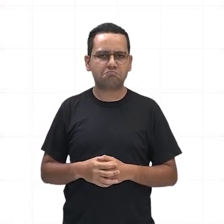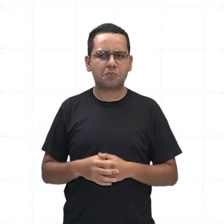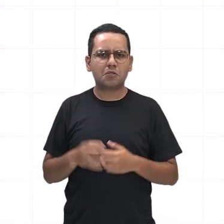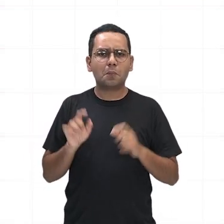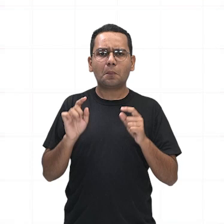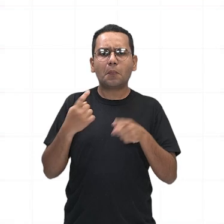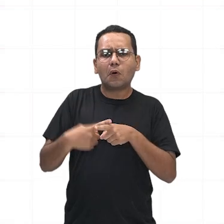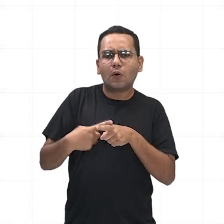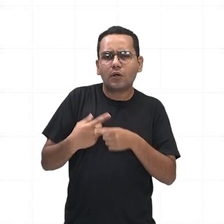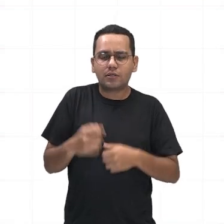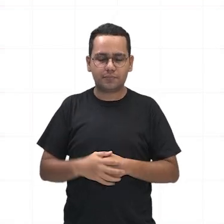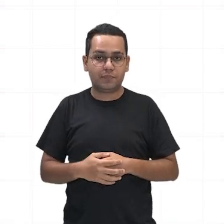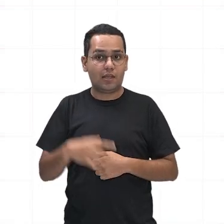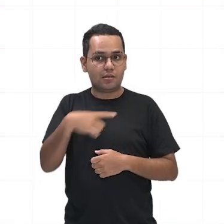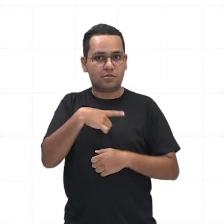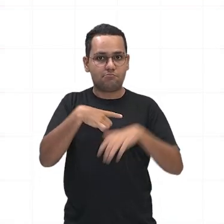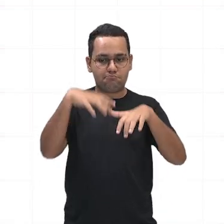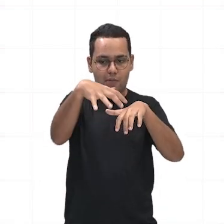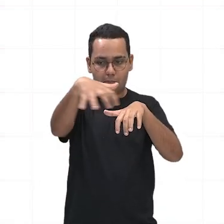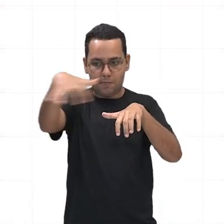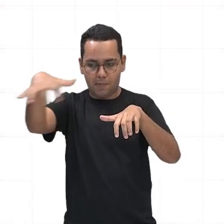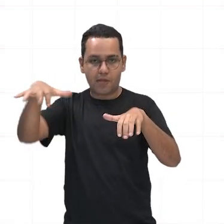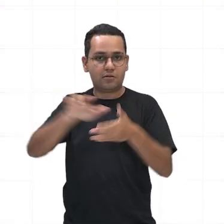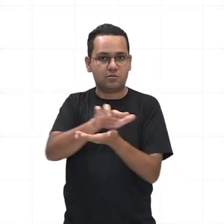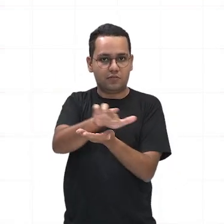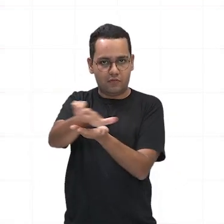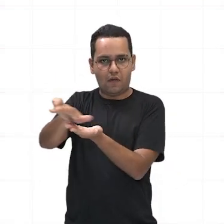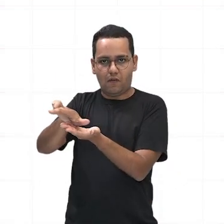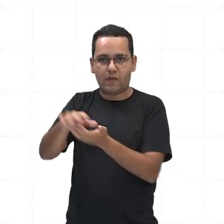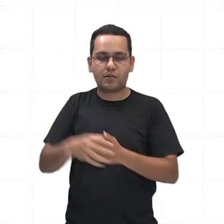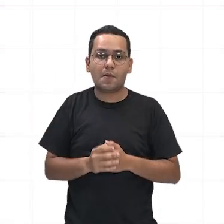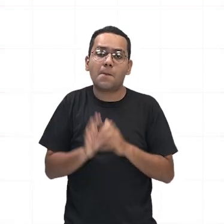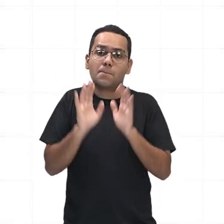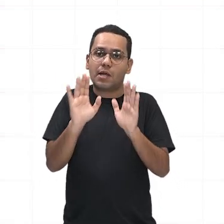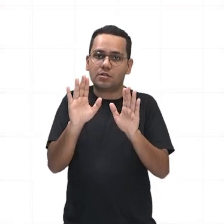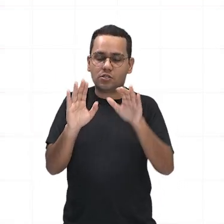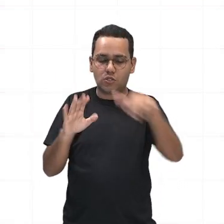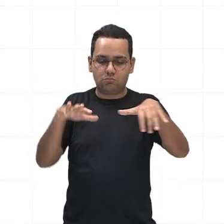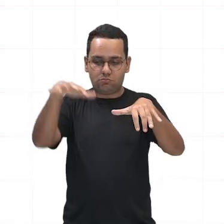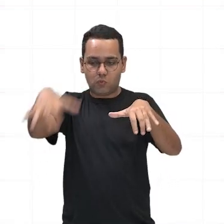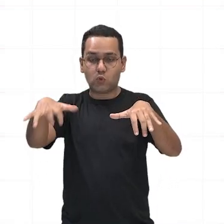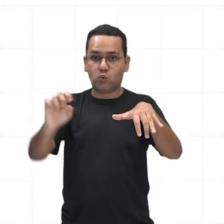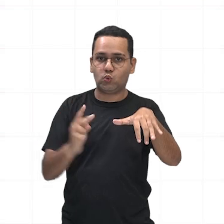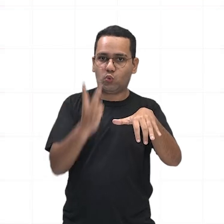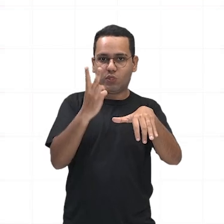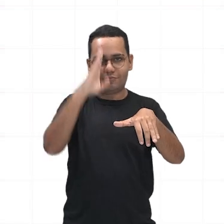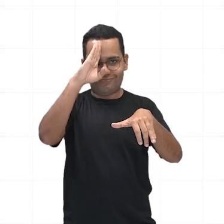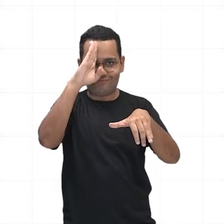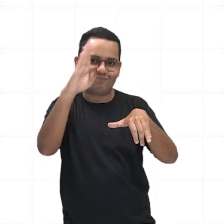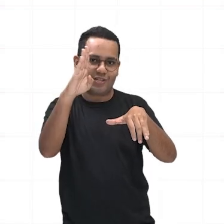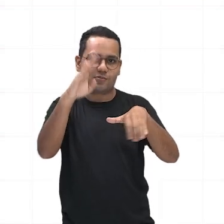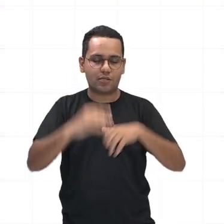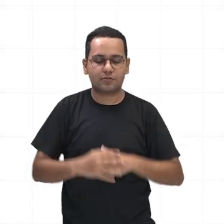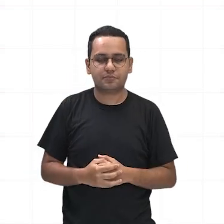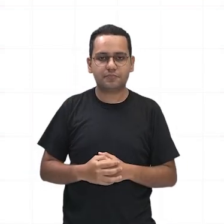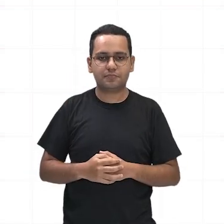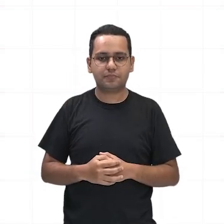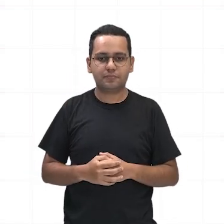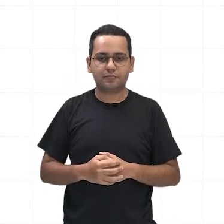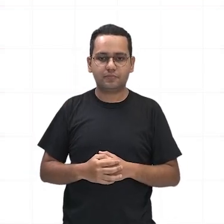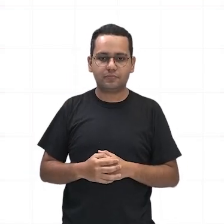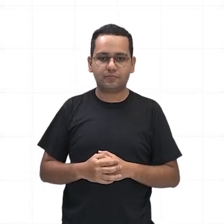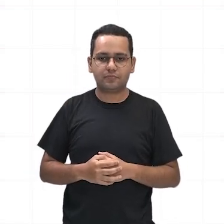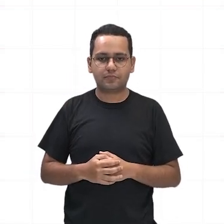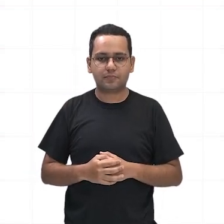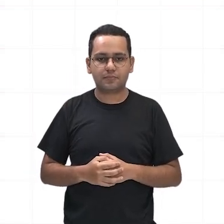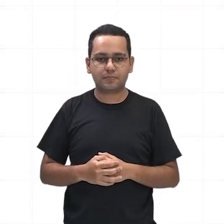várias cidades-estados formadas nesse período. Duas vão se destacar, tá? Então, duas cidades-estados, elas se destacam,